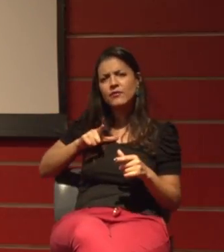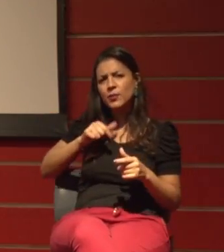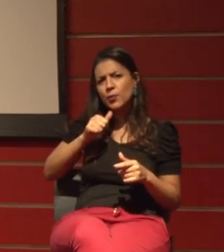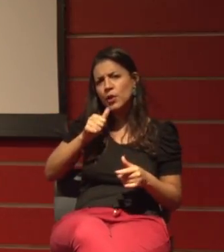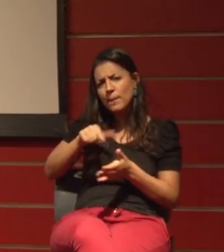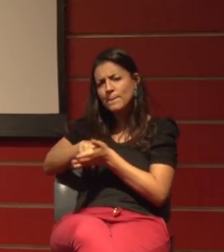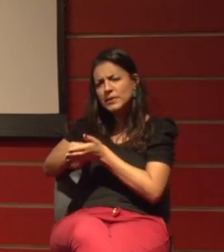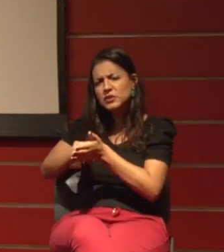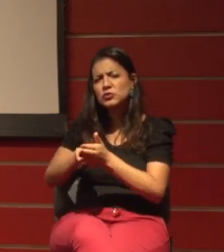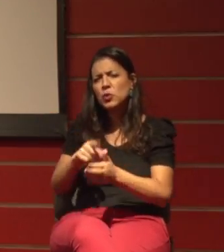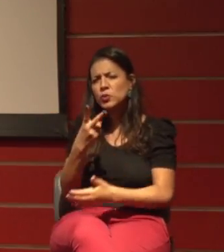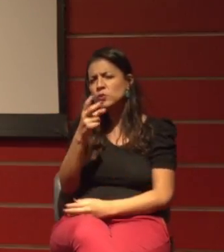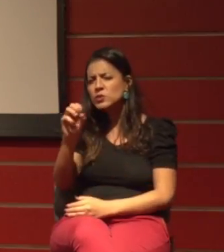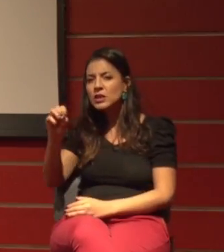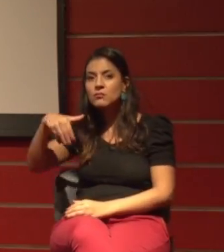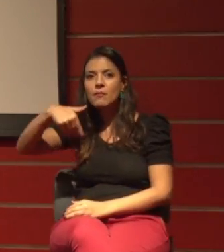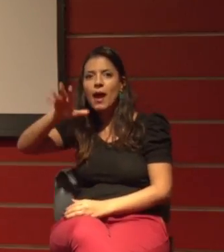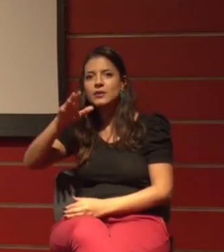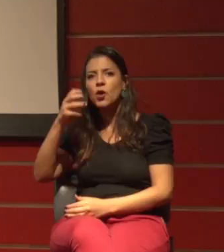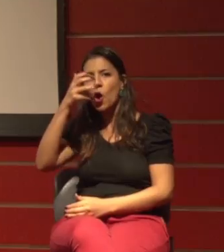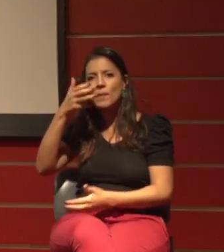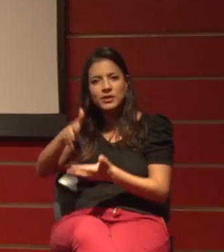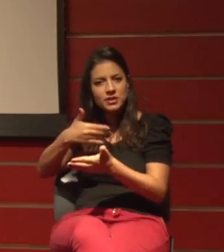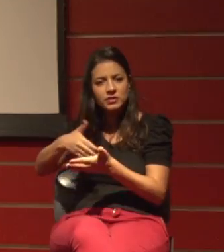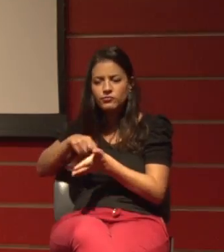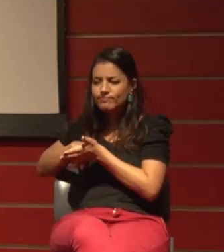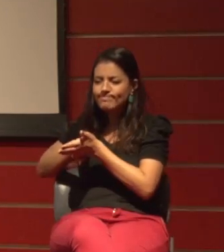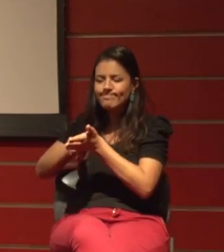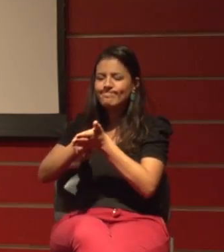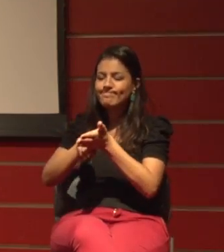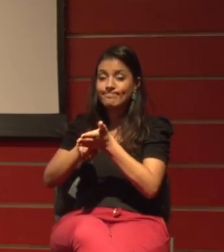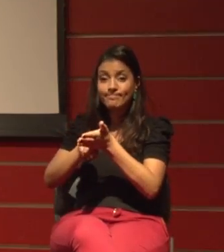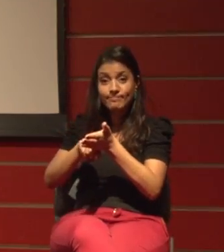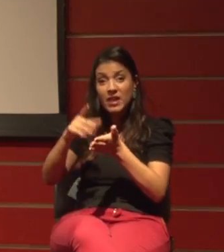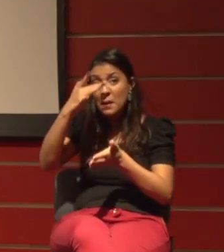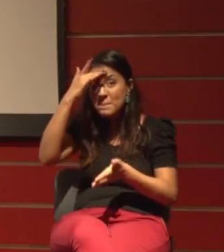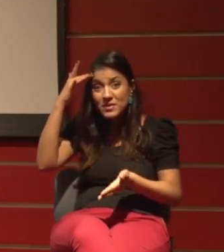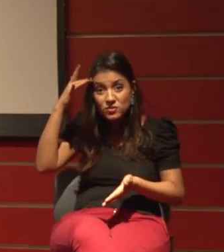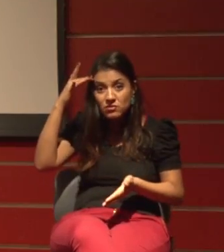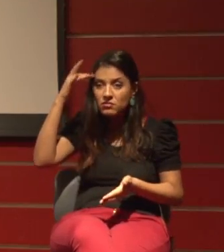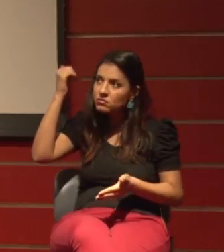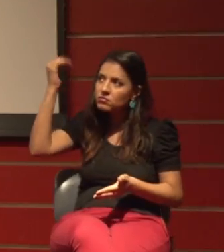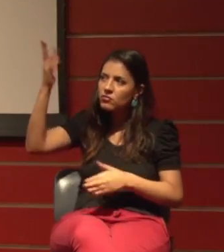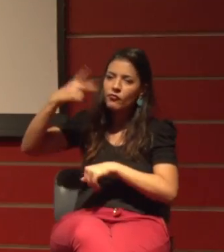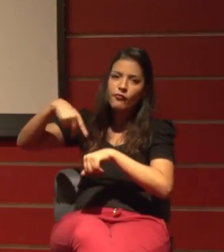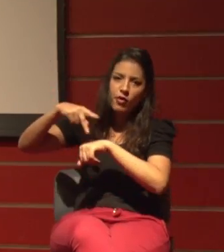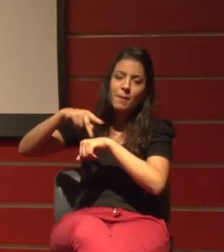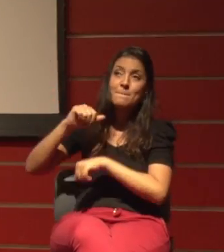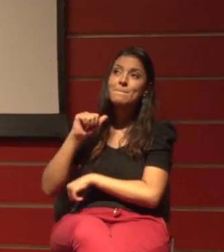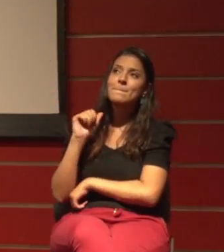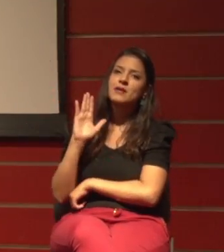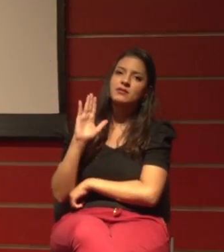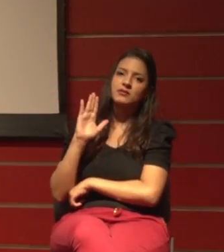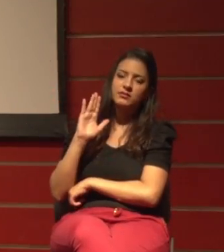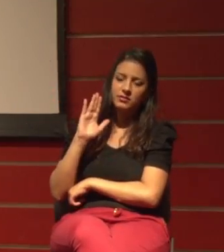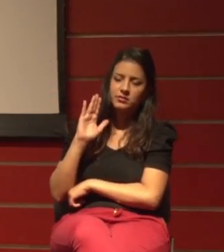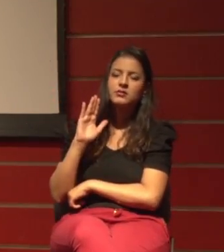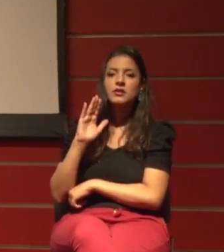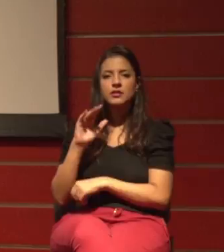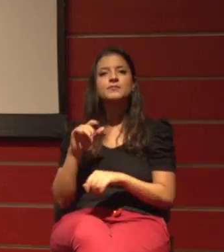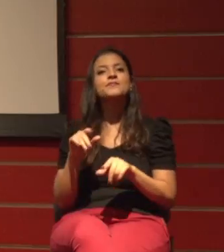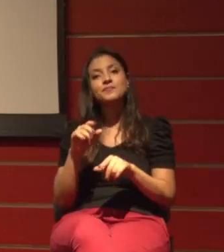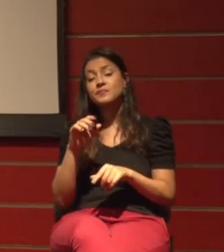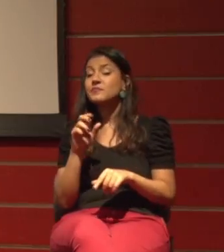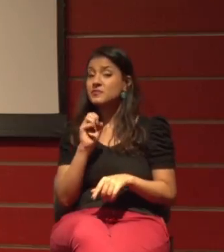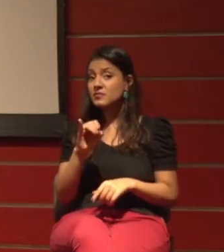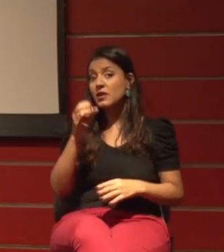que eu acho que ela pesquisou né então existem mais personagens estrangeiros porque tanto com quando os personagens